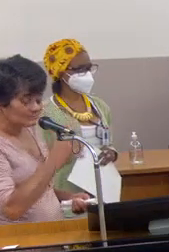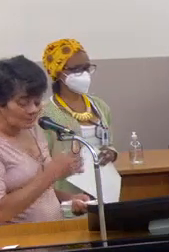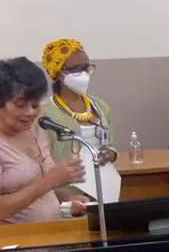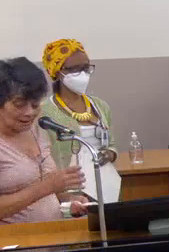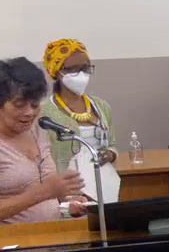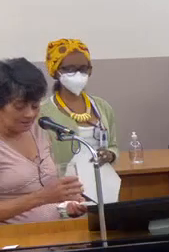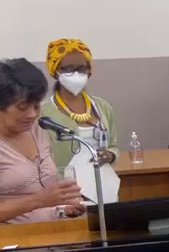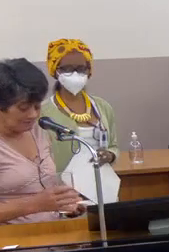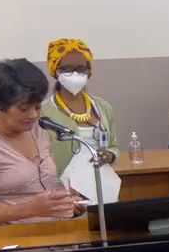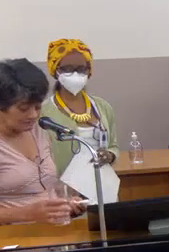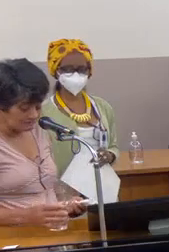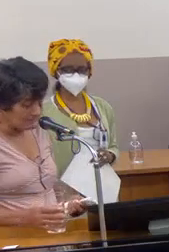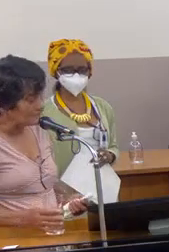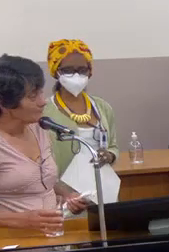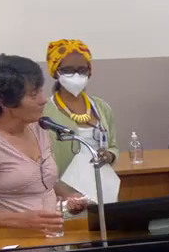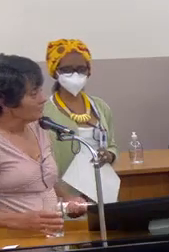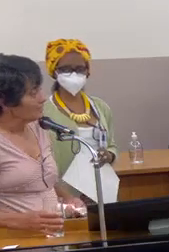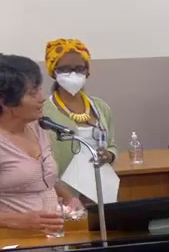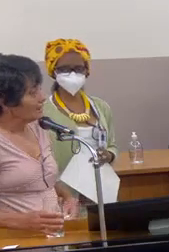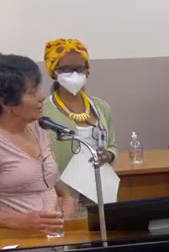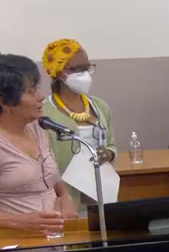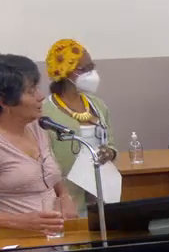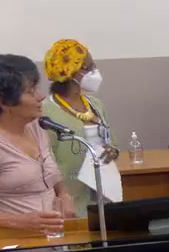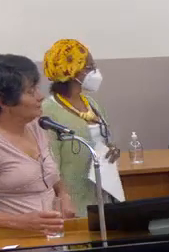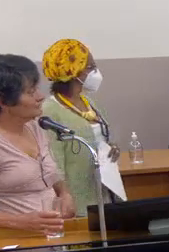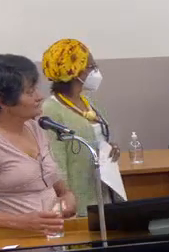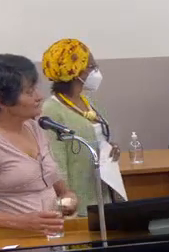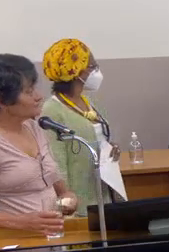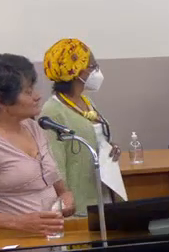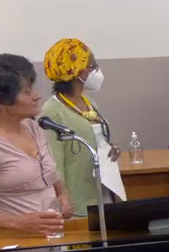esses ferros na boca como se fosse